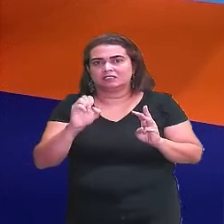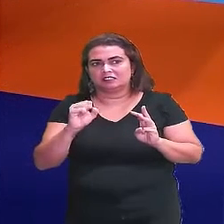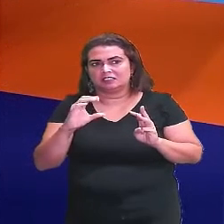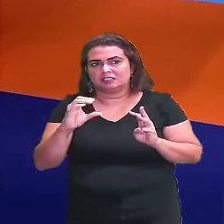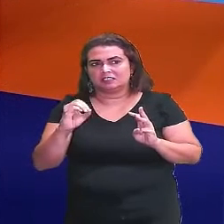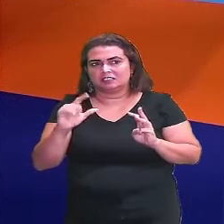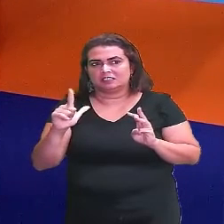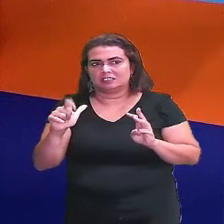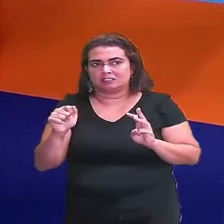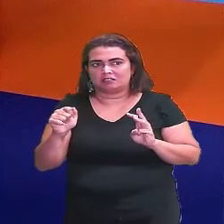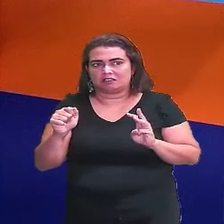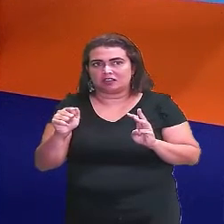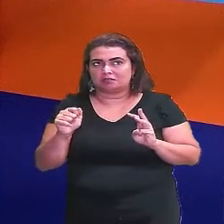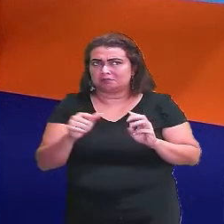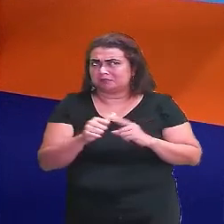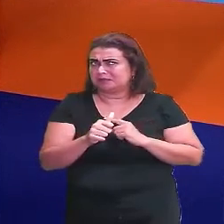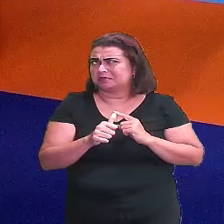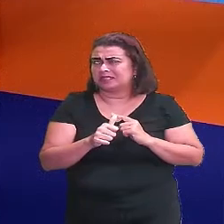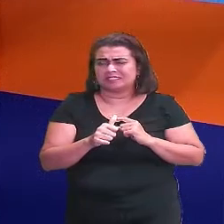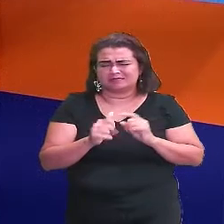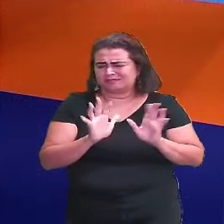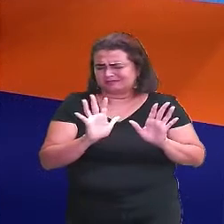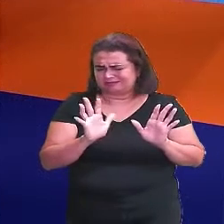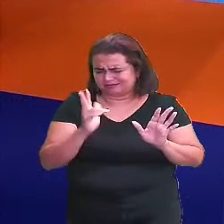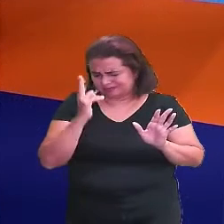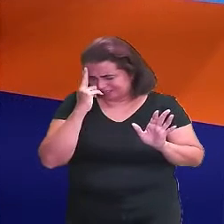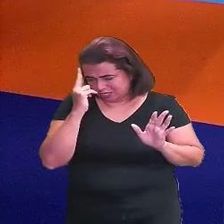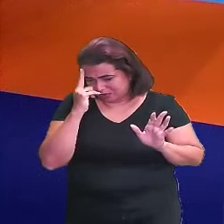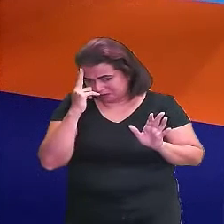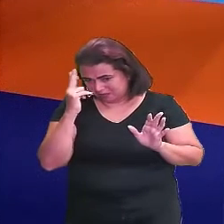escola. Eita, circulei escola primeiro, não tem problema.